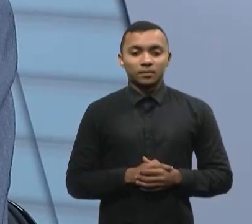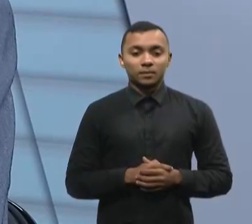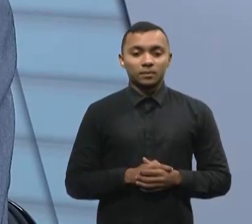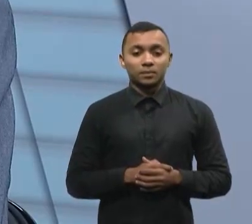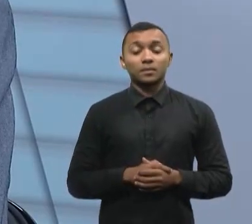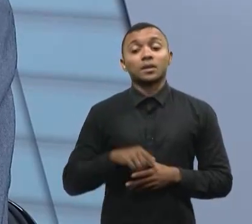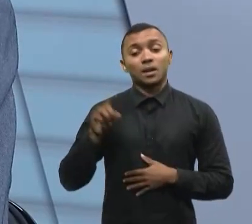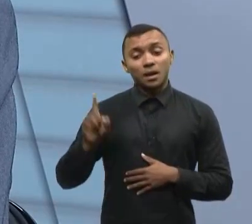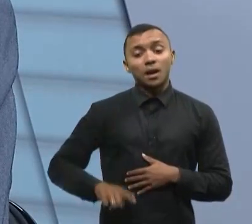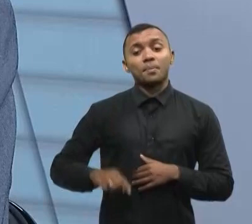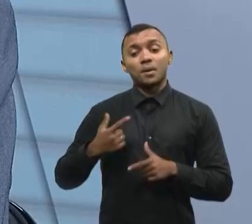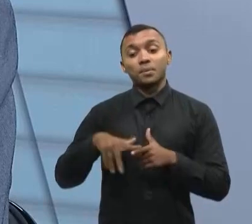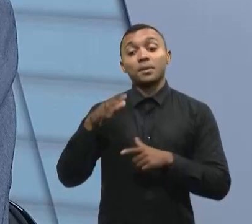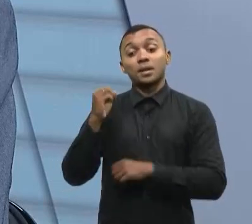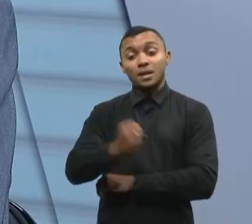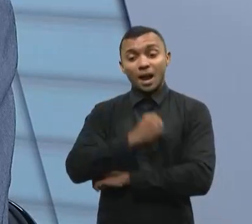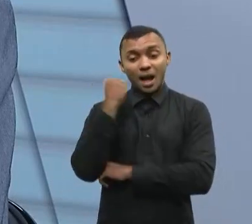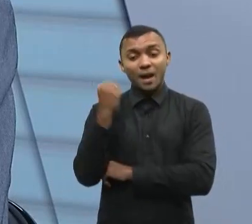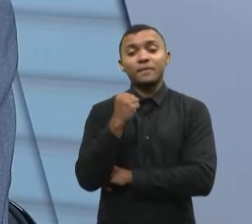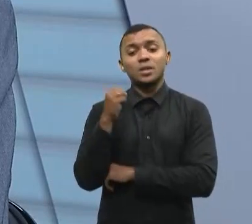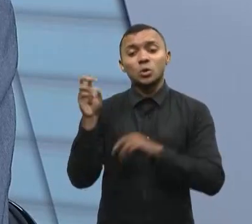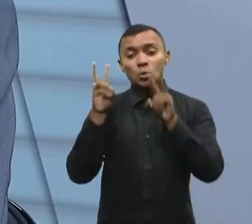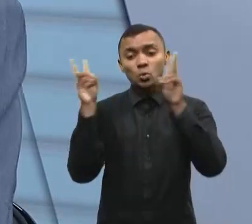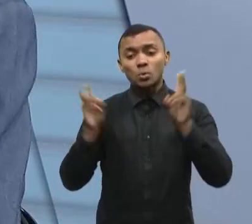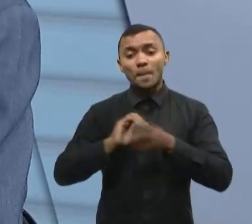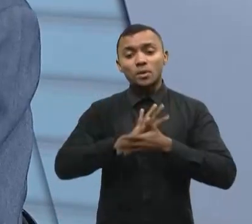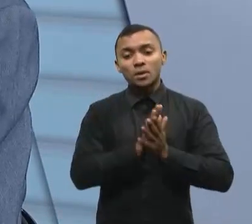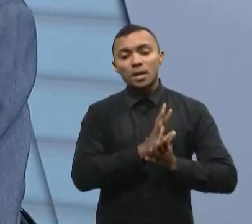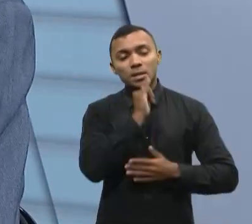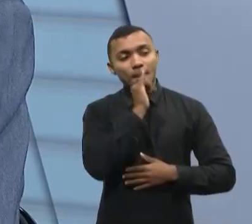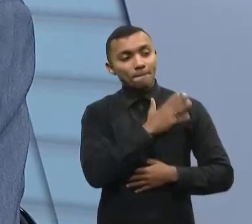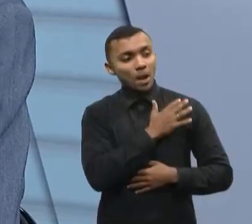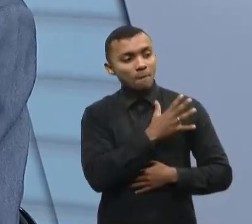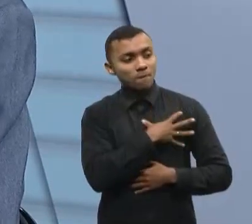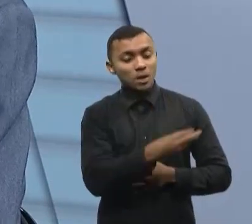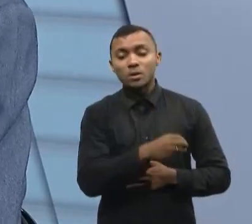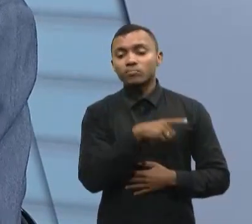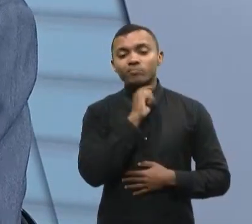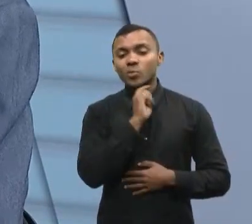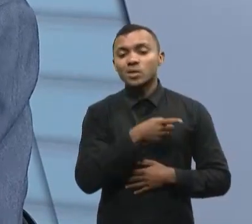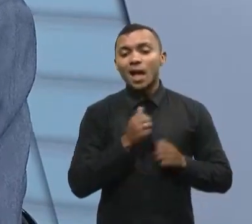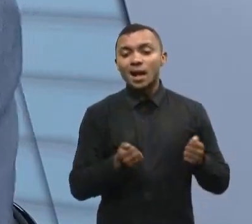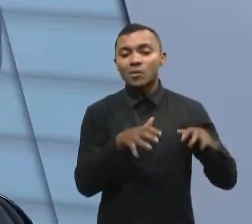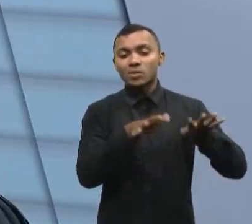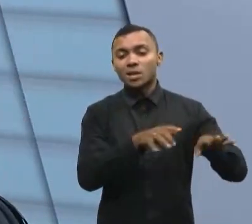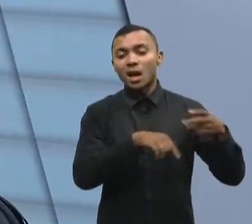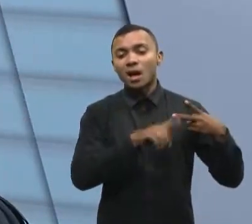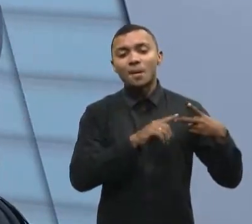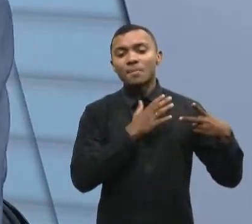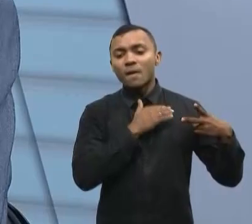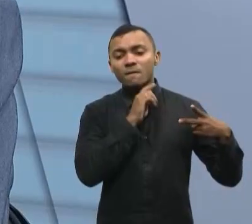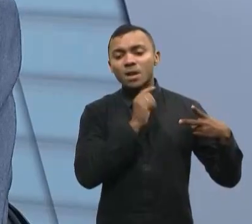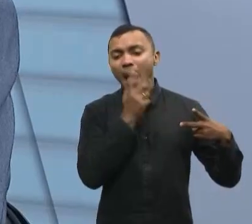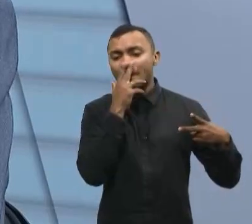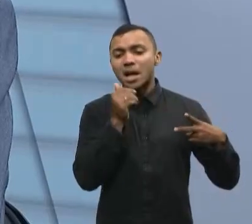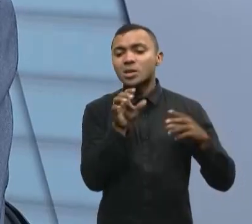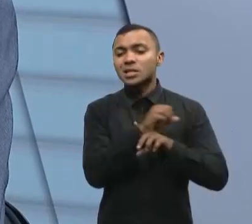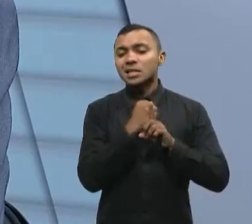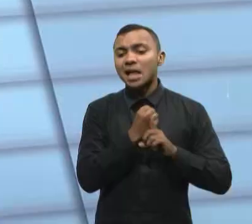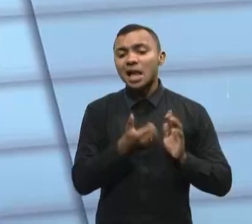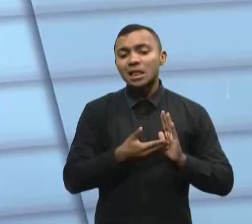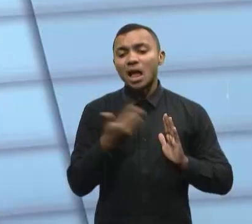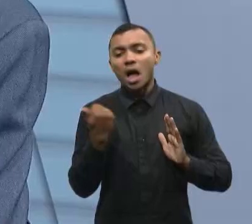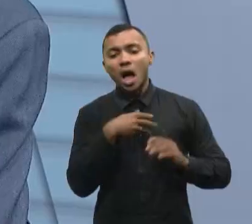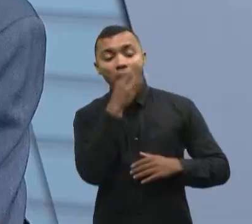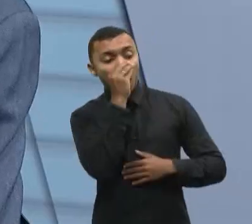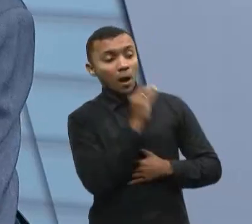a grande questão, esse preconceito, não, meu filho não vai ser incluído, meu filho vai ser excluído. Renato, eu vejo... Como é